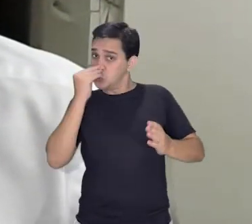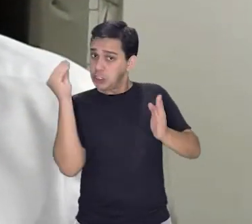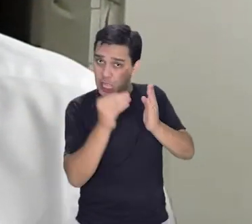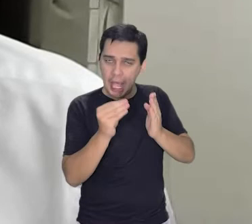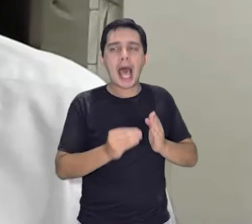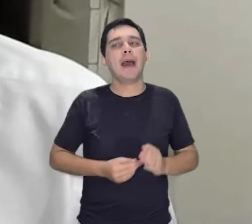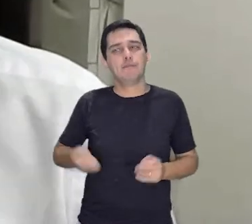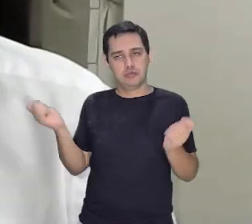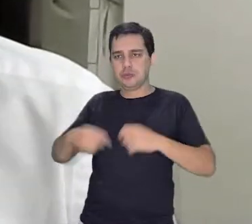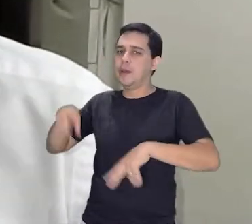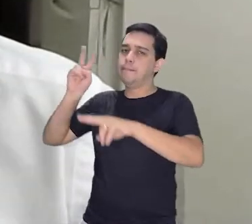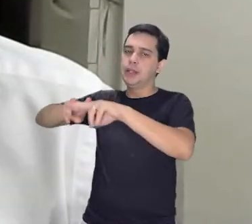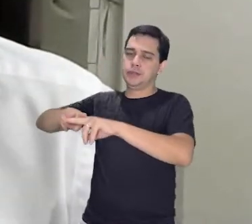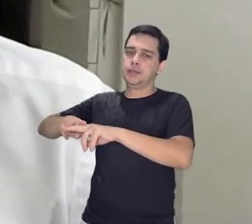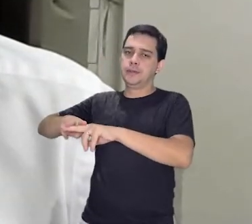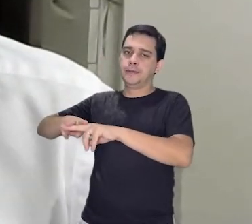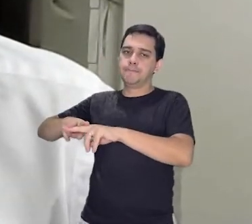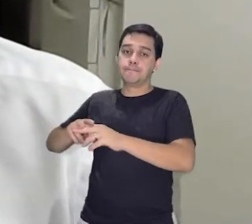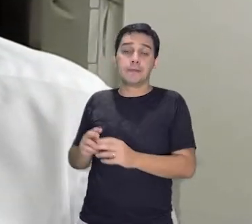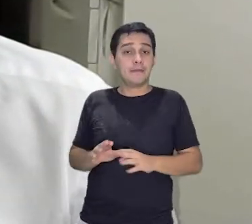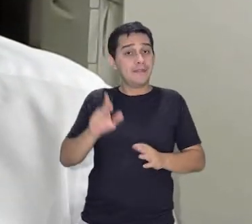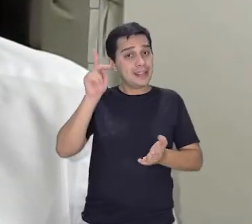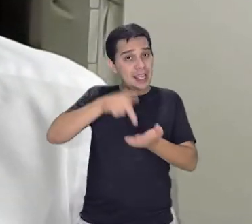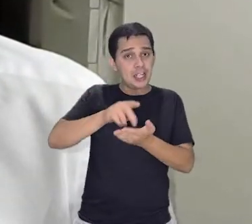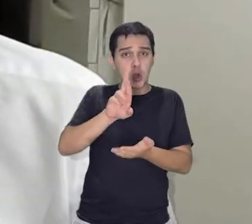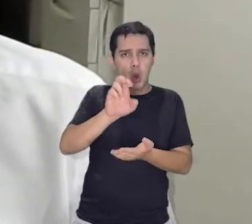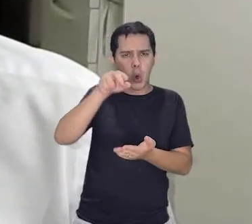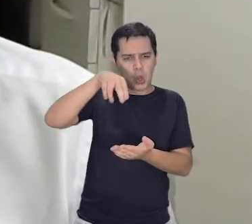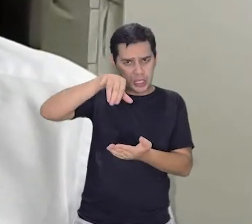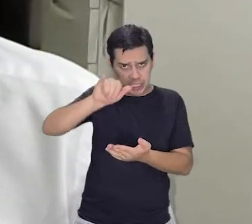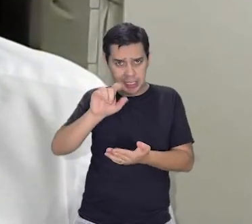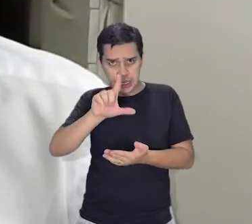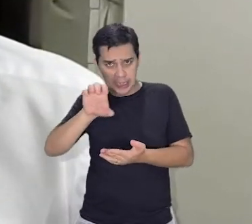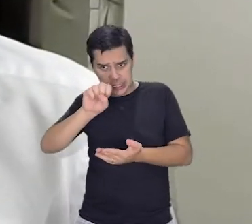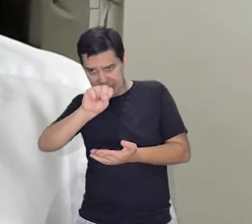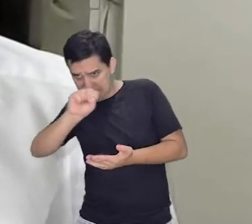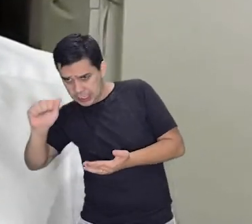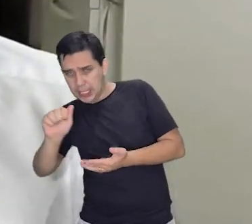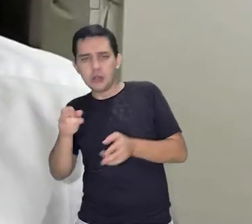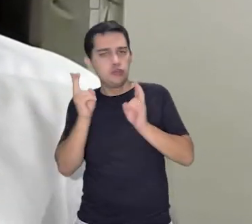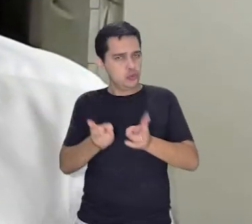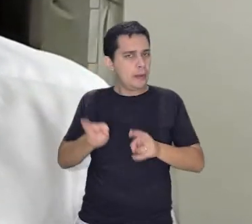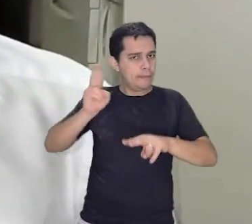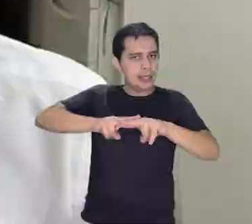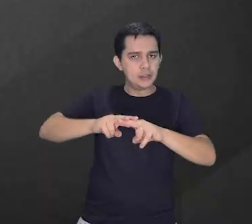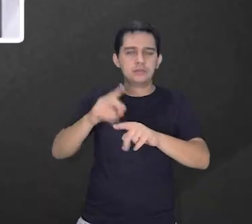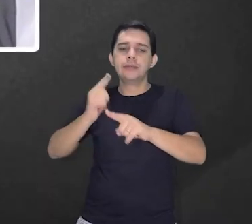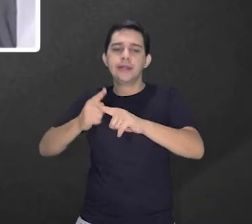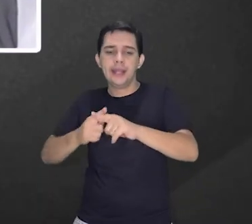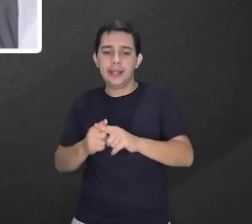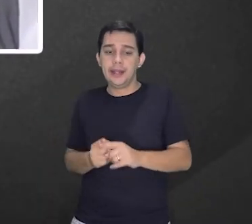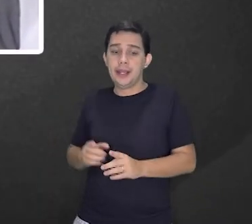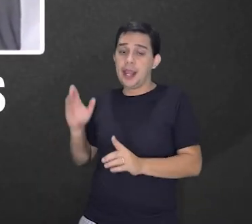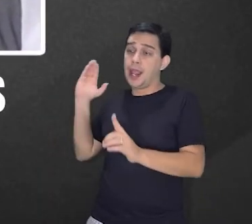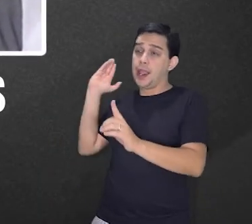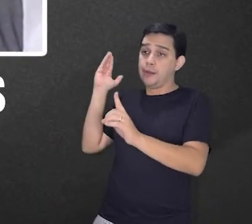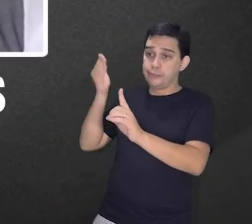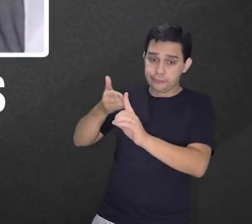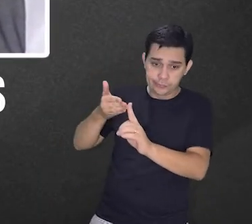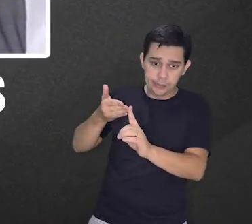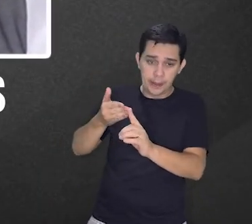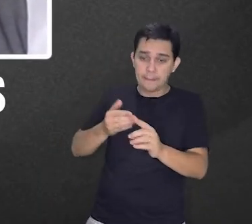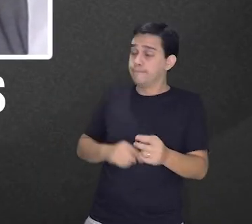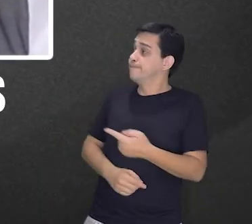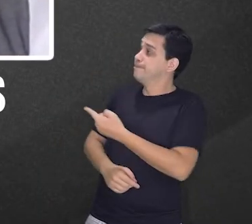de prisão preventiva. Na verdade, Rony Lessa já se encontra preso pelo processo relacionado ao homicídio de Marielle Franco e